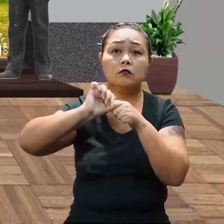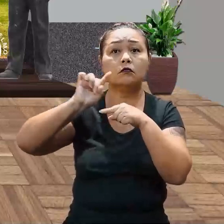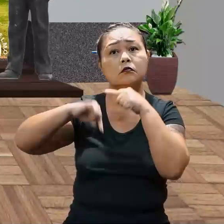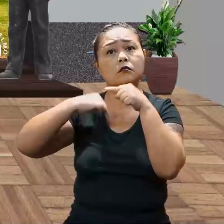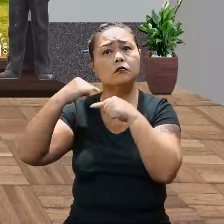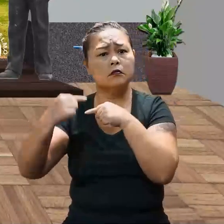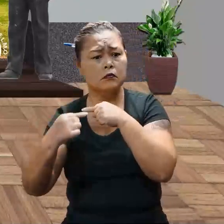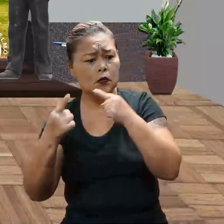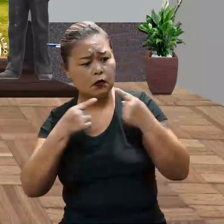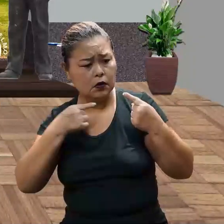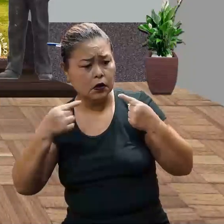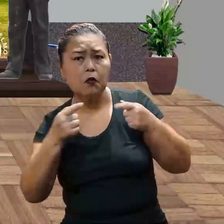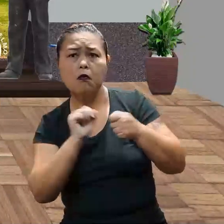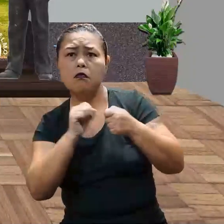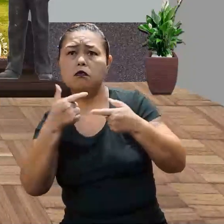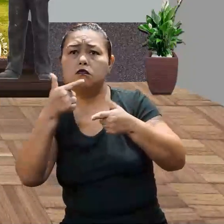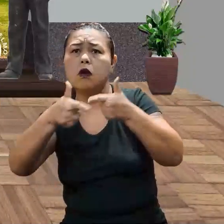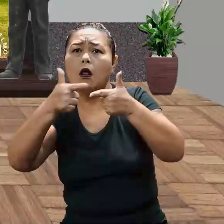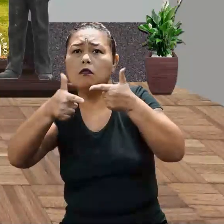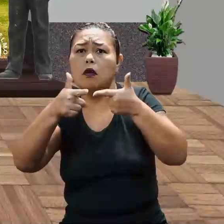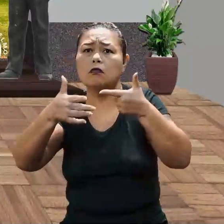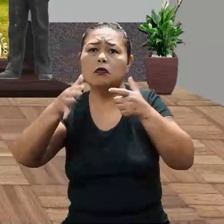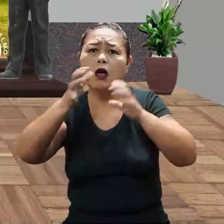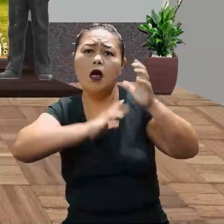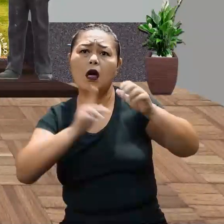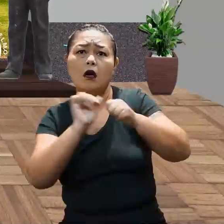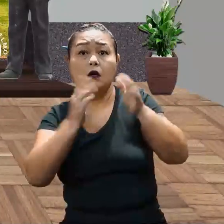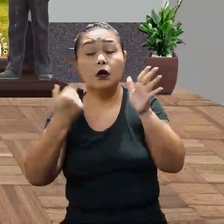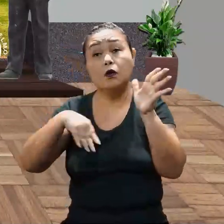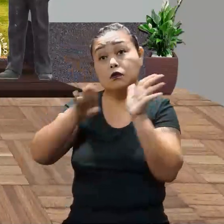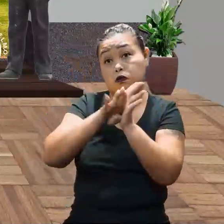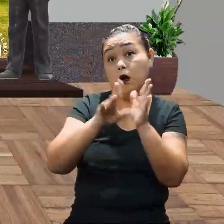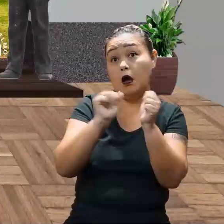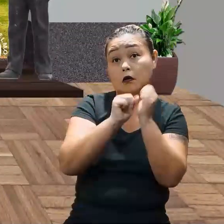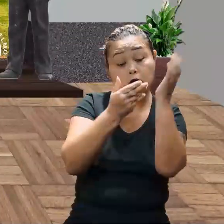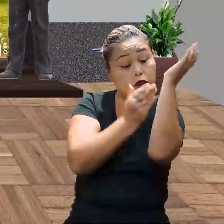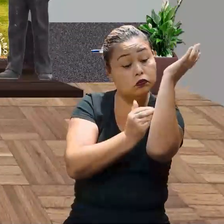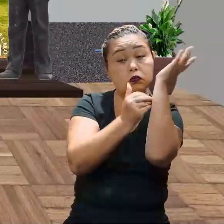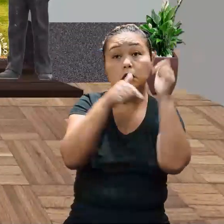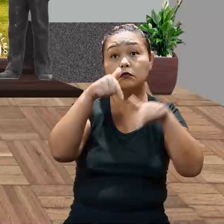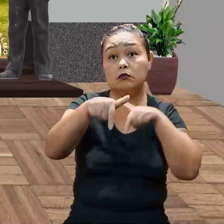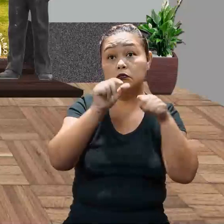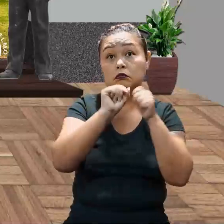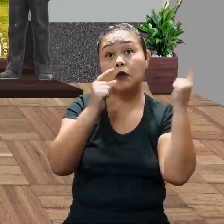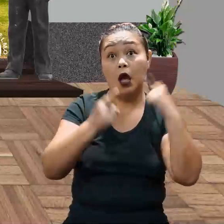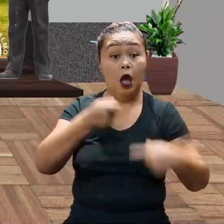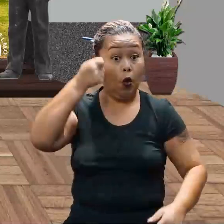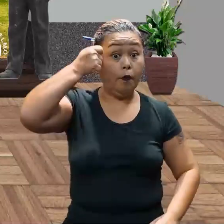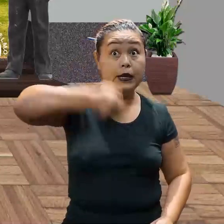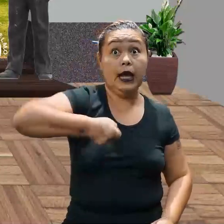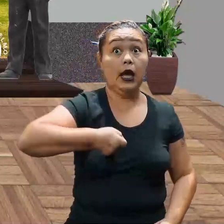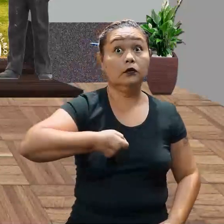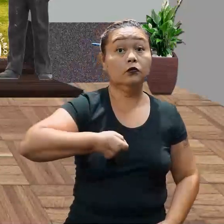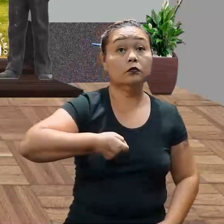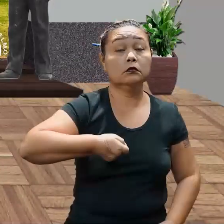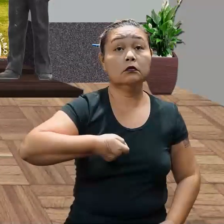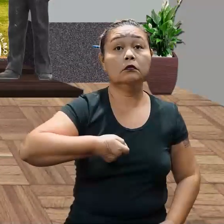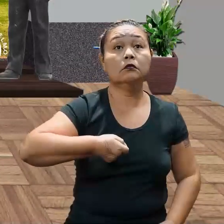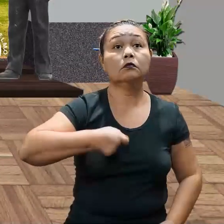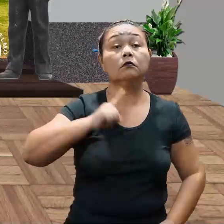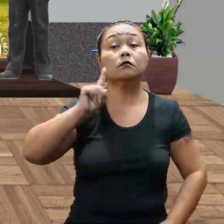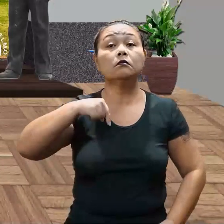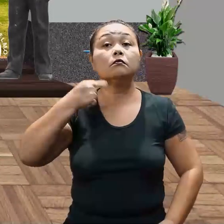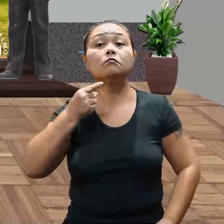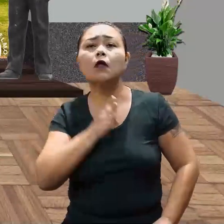fruto desse conflito com os seringueiros. Os seringueiros chegavam, eles tinham que explorar a borracha, eram obrigados, e